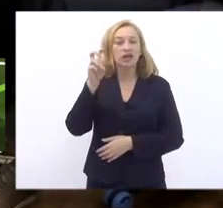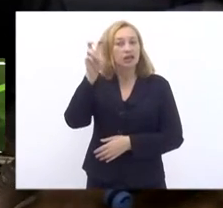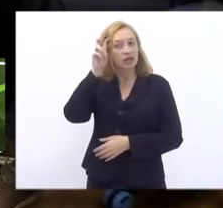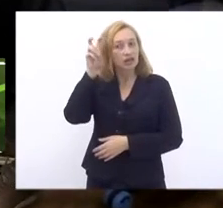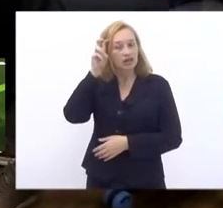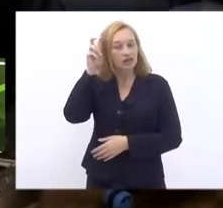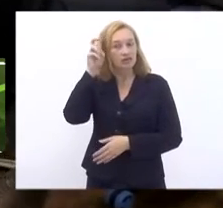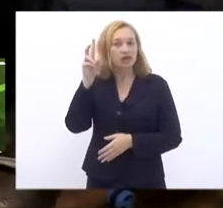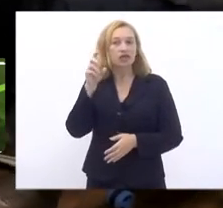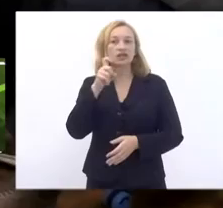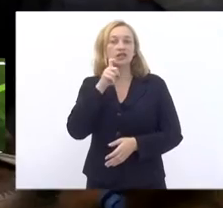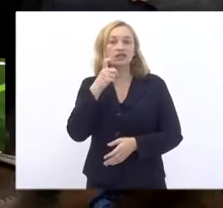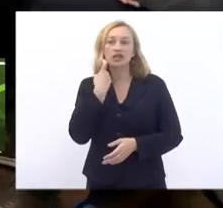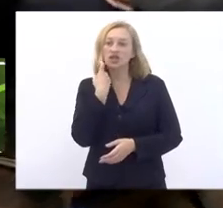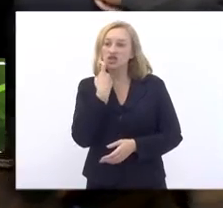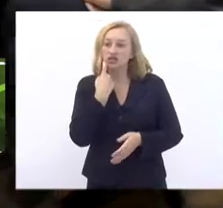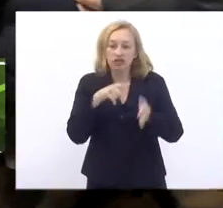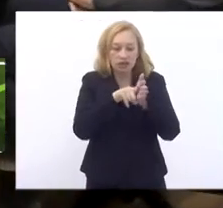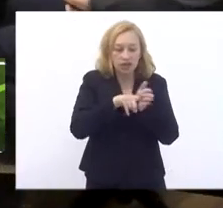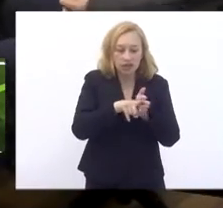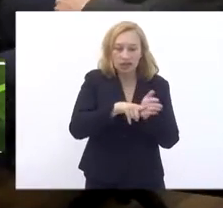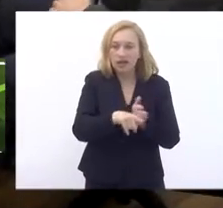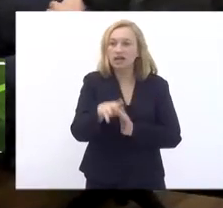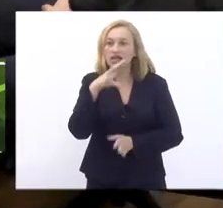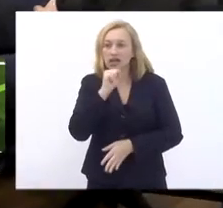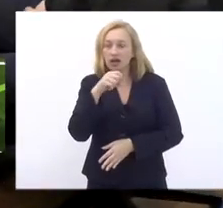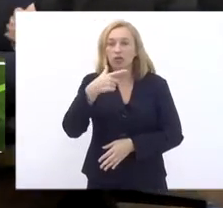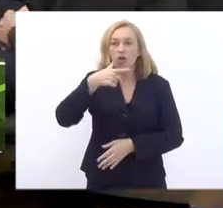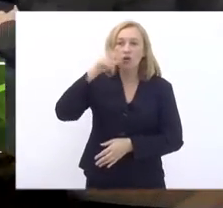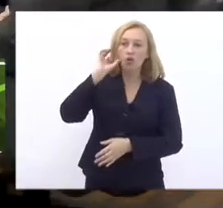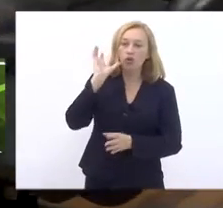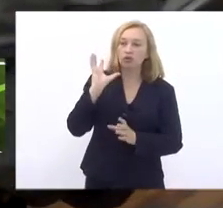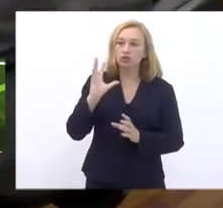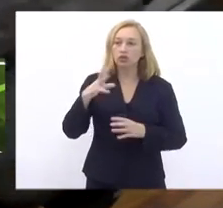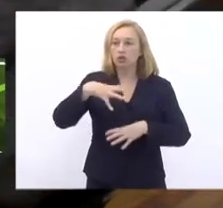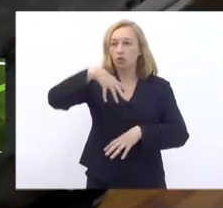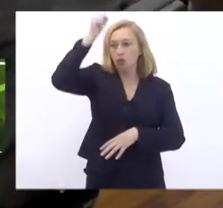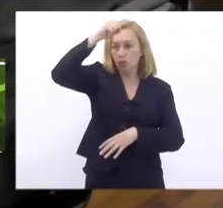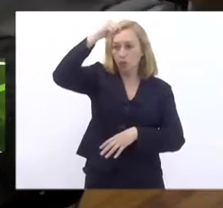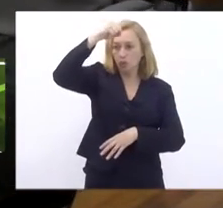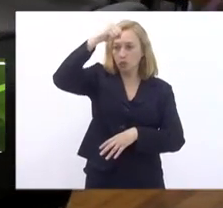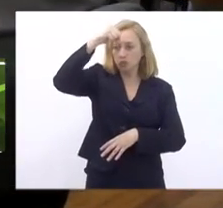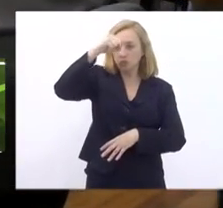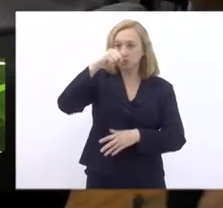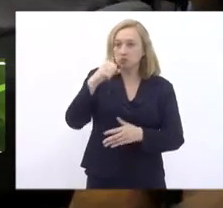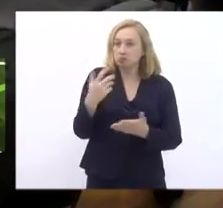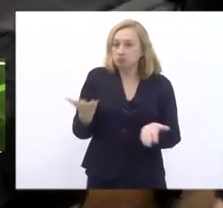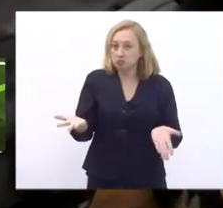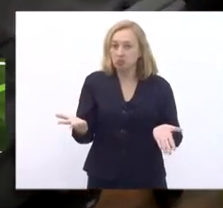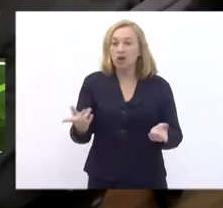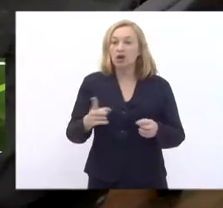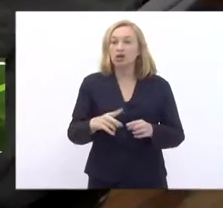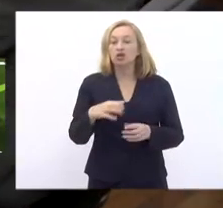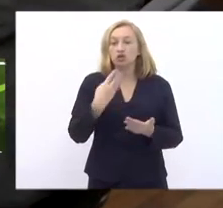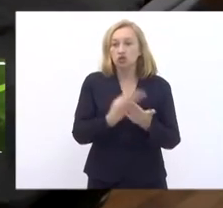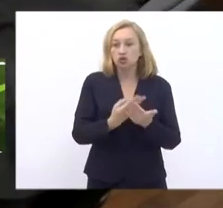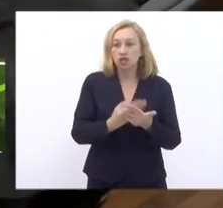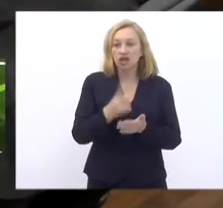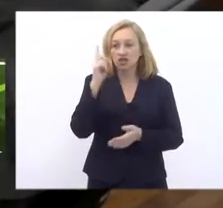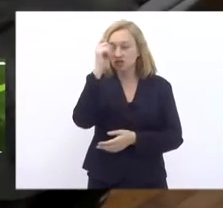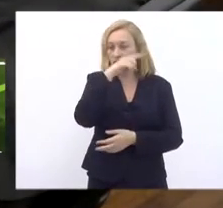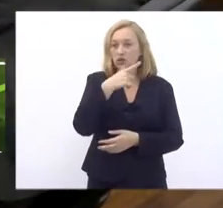comecei a analisar, sábado, ontem faltou luz, ficou difícil estudar lá em casa, não tinha energia, mas eu tentei o